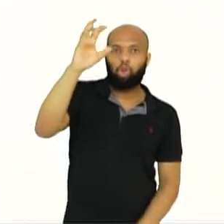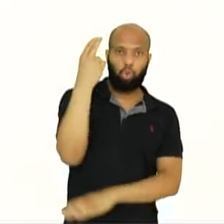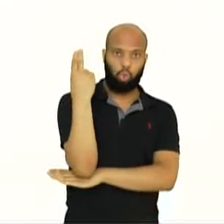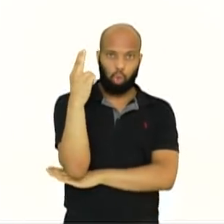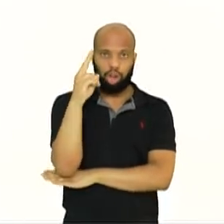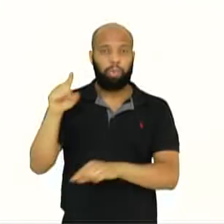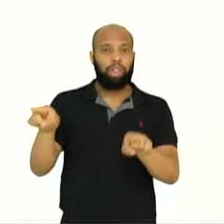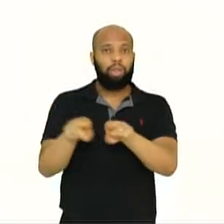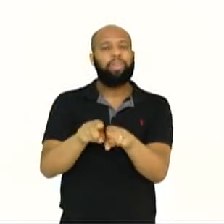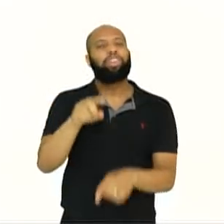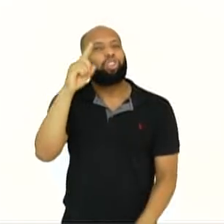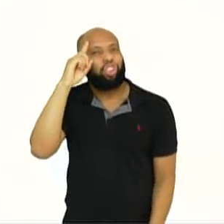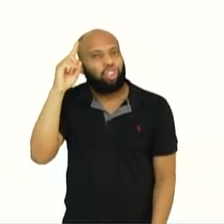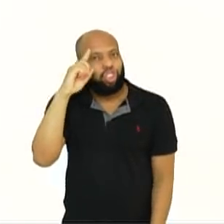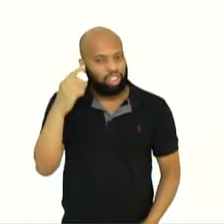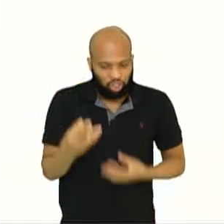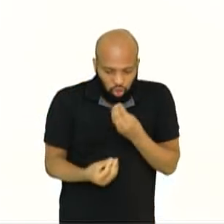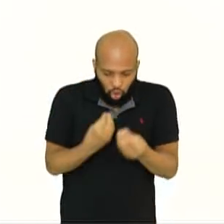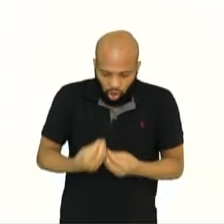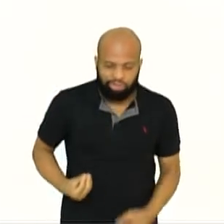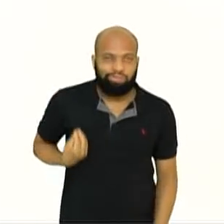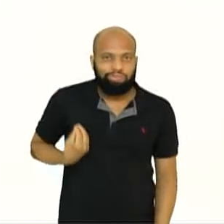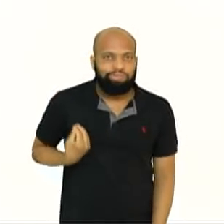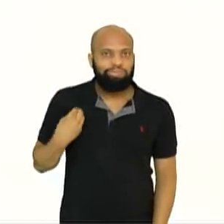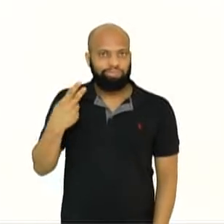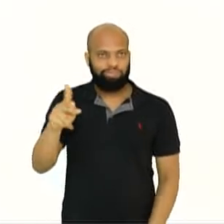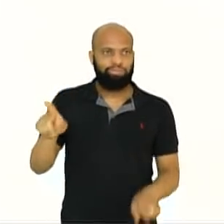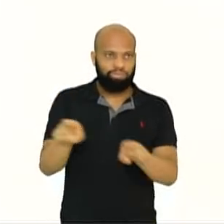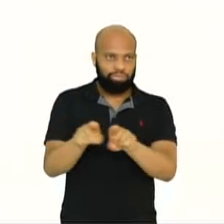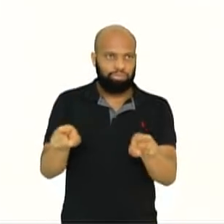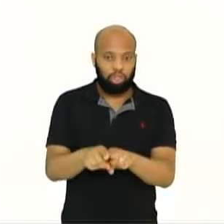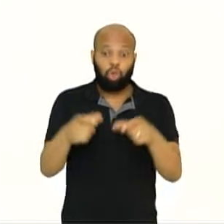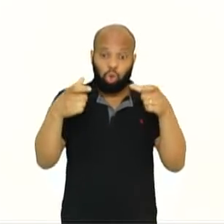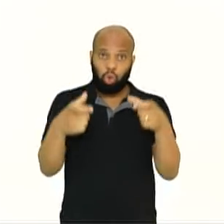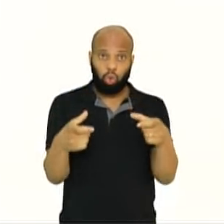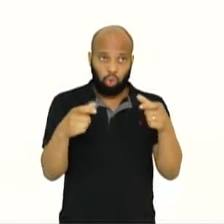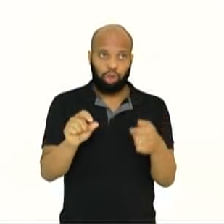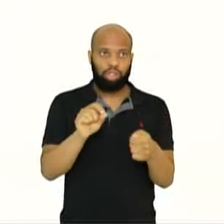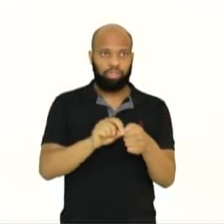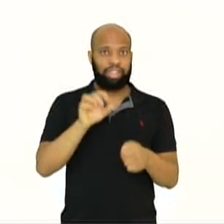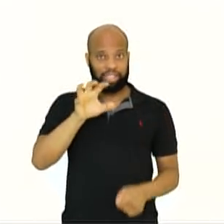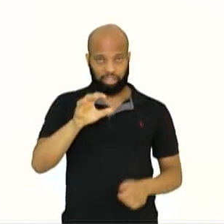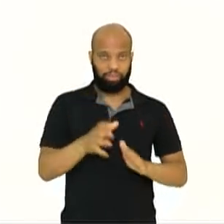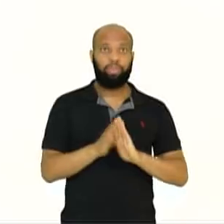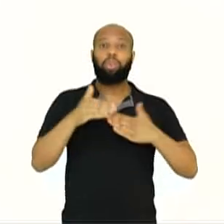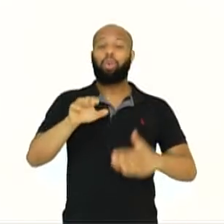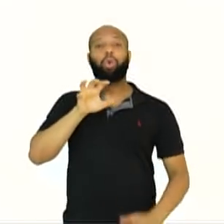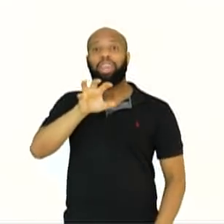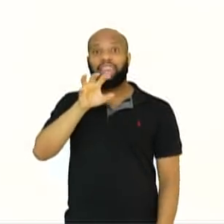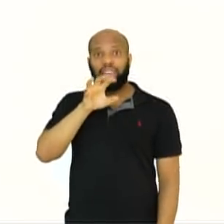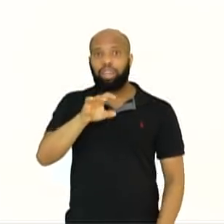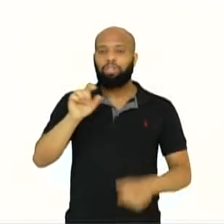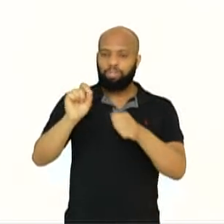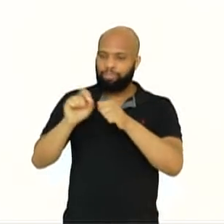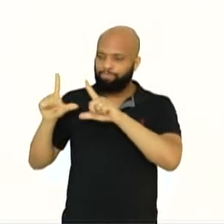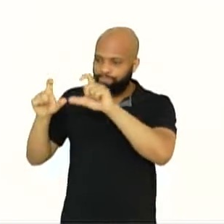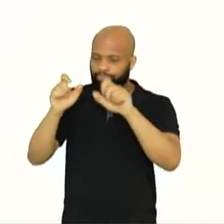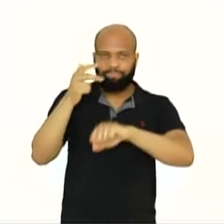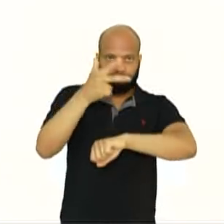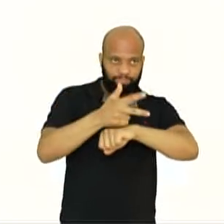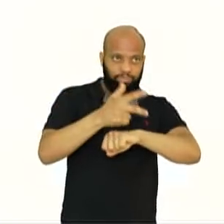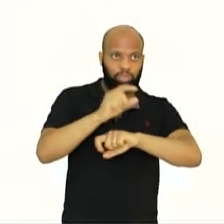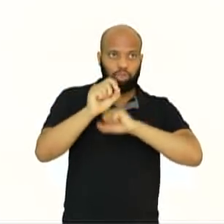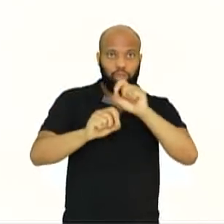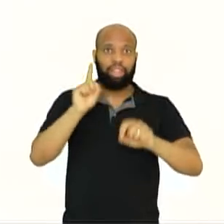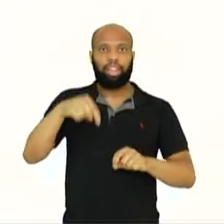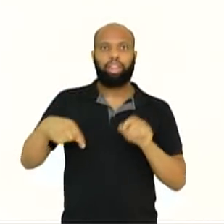o cotidiano, como que eles viviam, enfim, a localidade, fazendo esses registros. Esses registros acabaram passando a